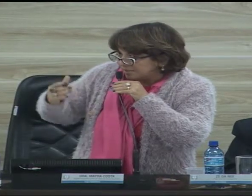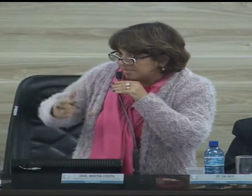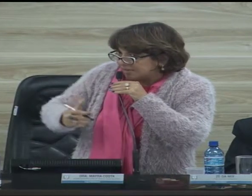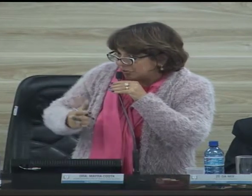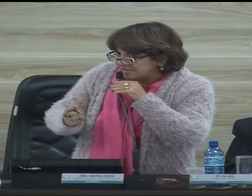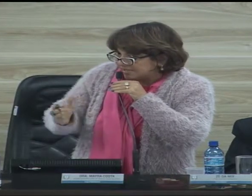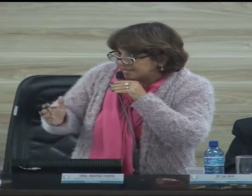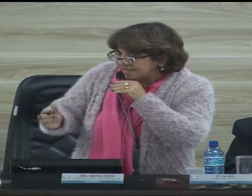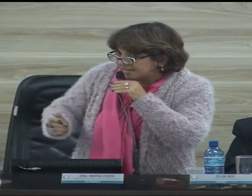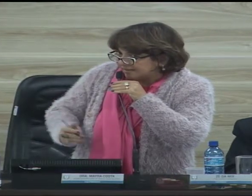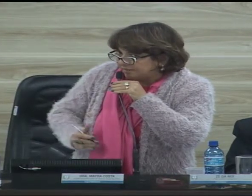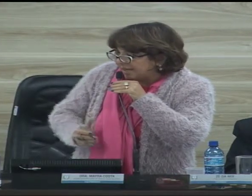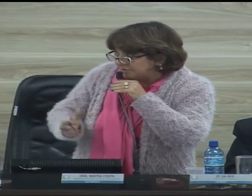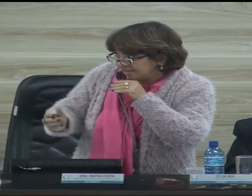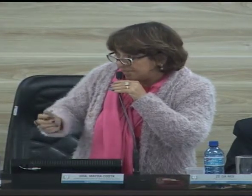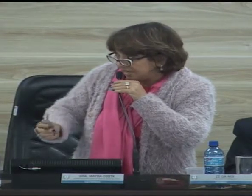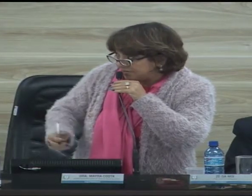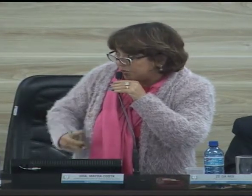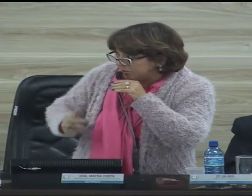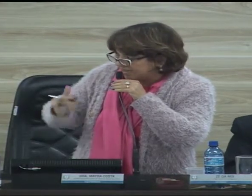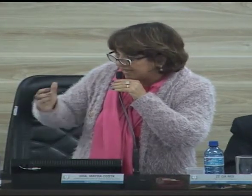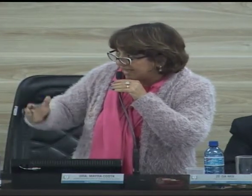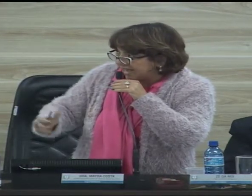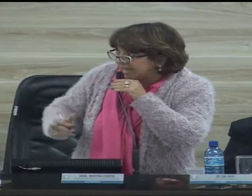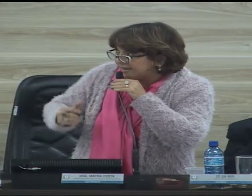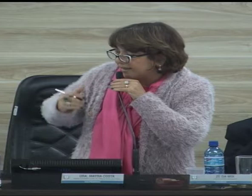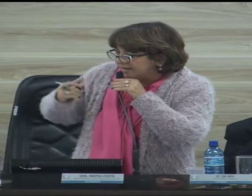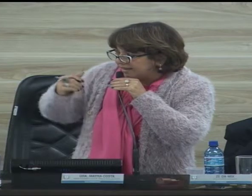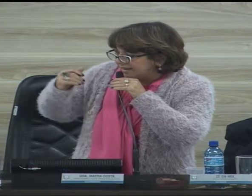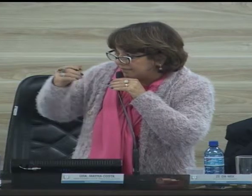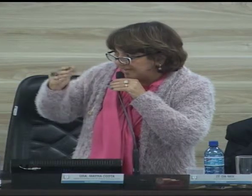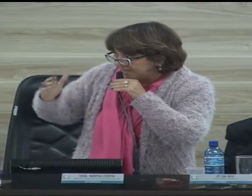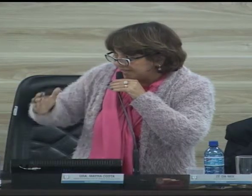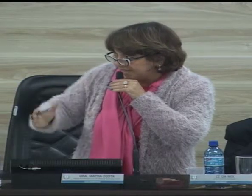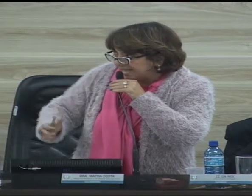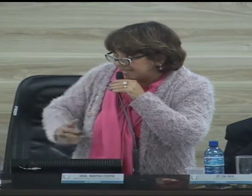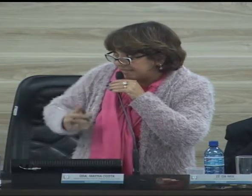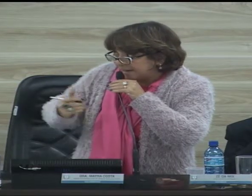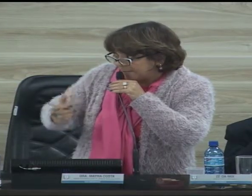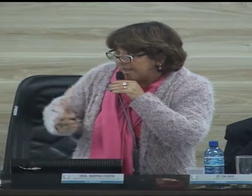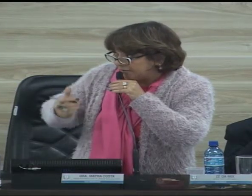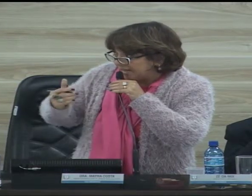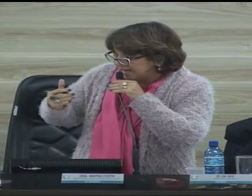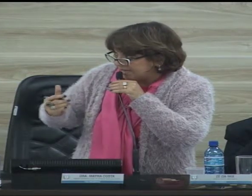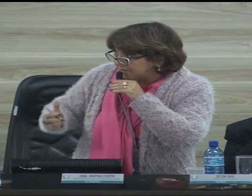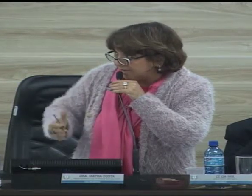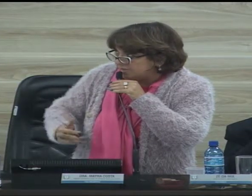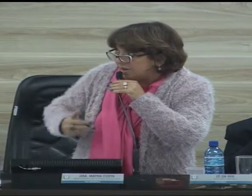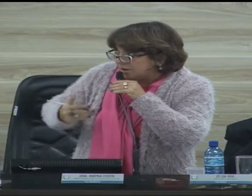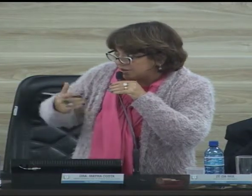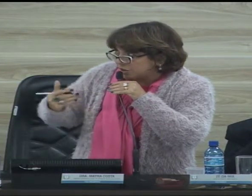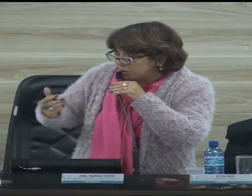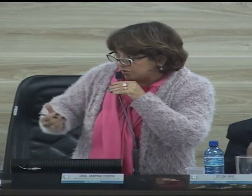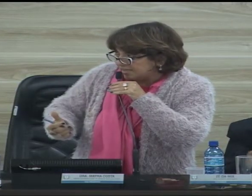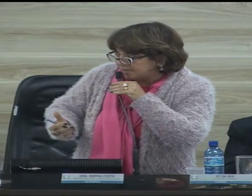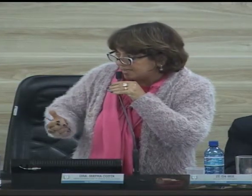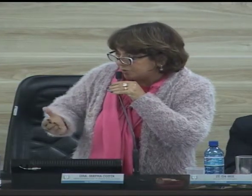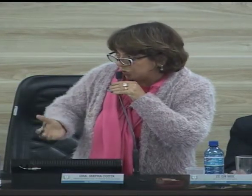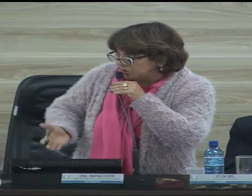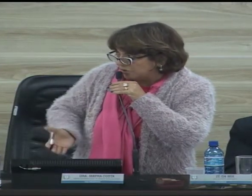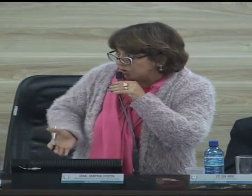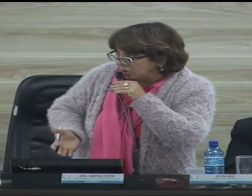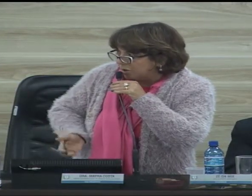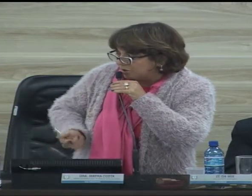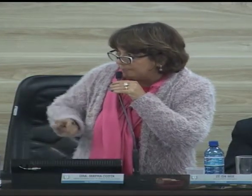nós sabemos que a nossa cidade ela tem vários elementos como cedeca várias entidades que trabalham em relação a isso acho que com certeza